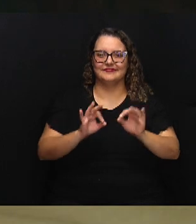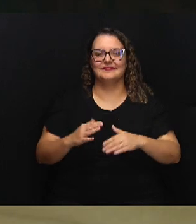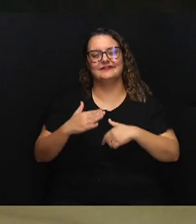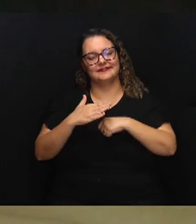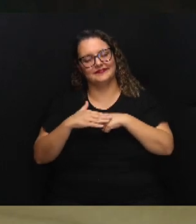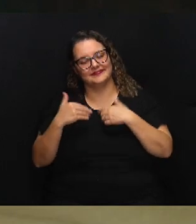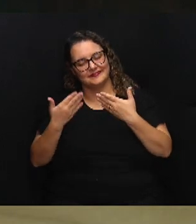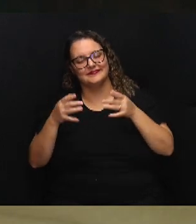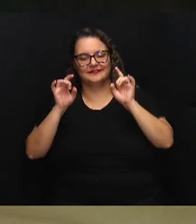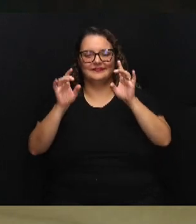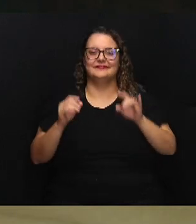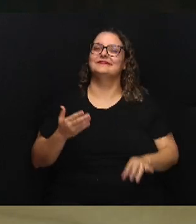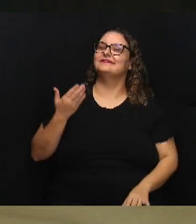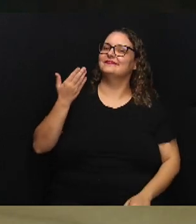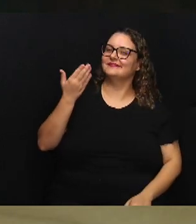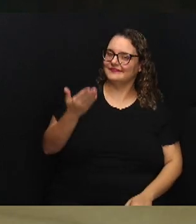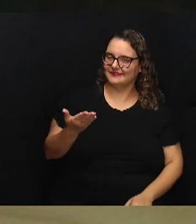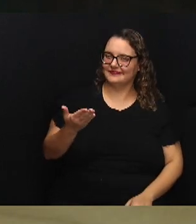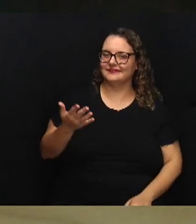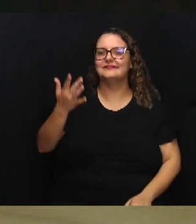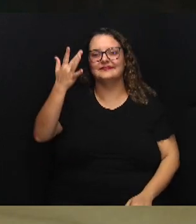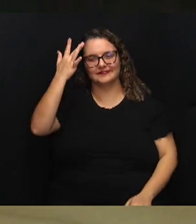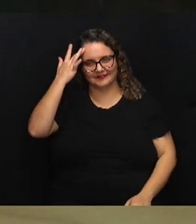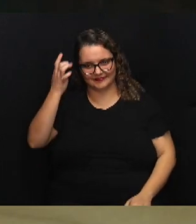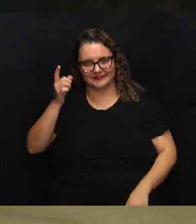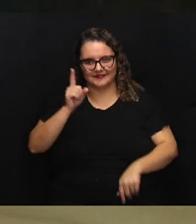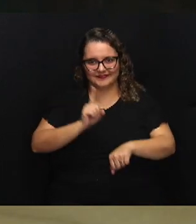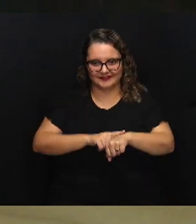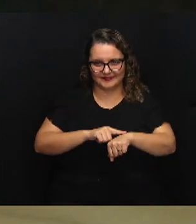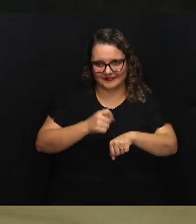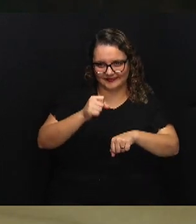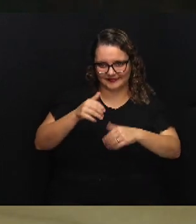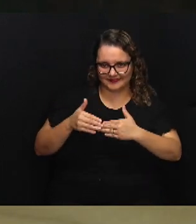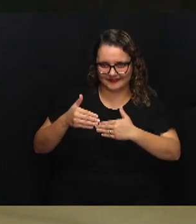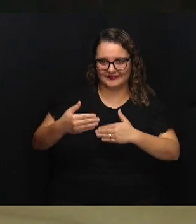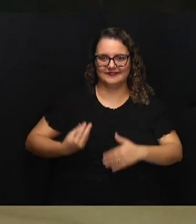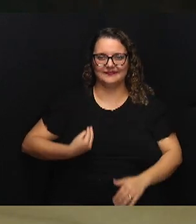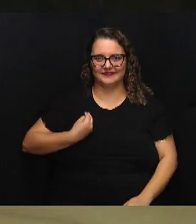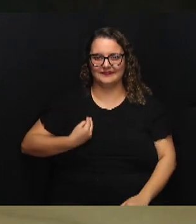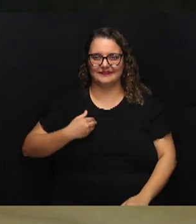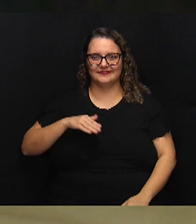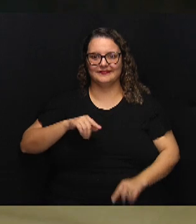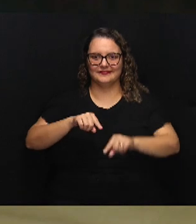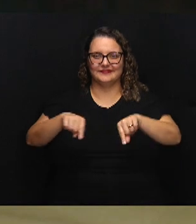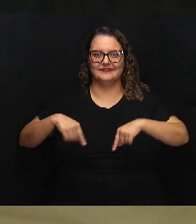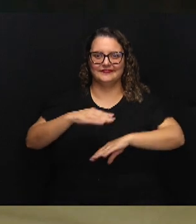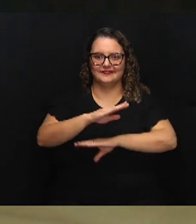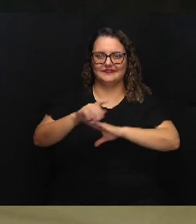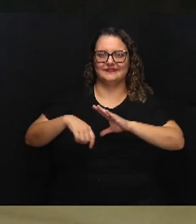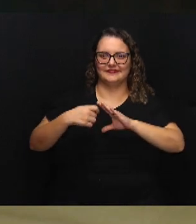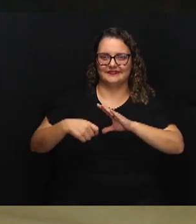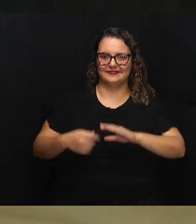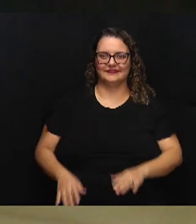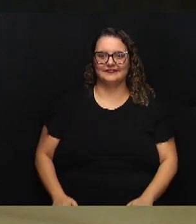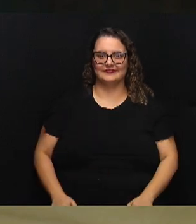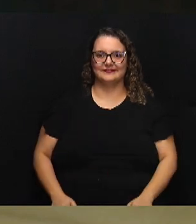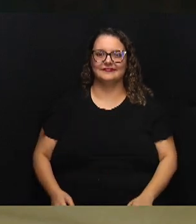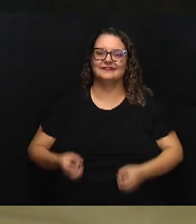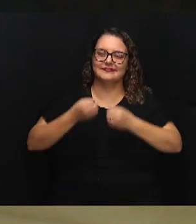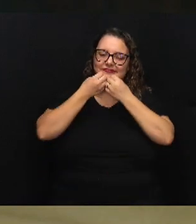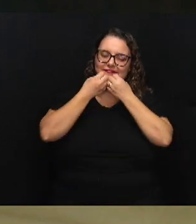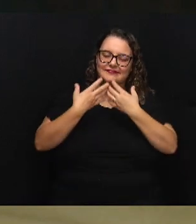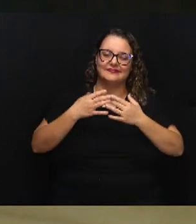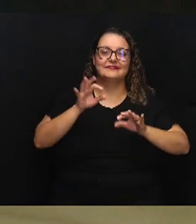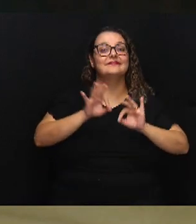carinho, especialmente para você. E amanhã, a partir das 8 da manhã, ao vivo, temos mais Estúdio Câmara. Fique bem,